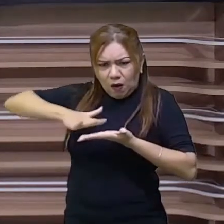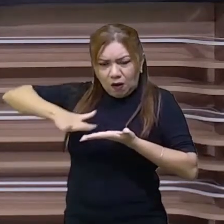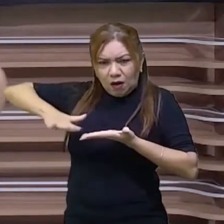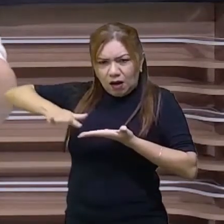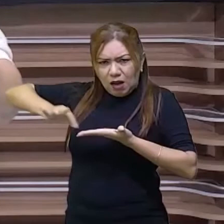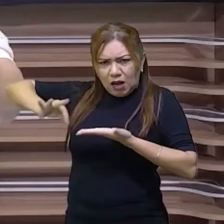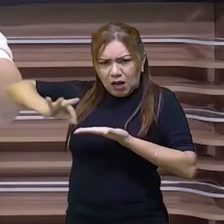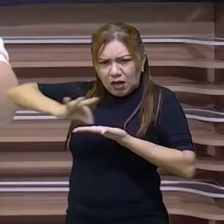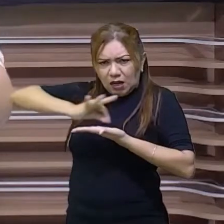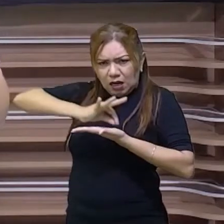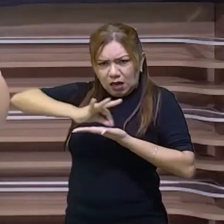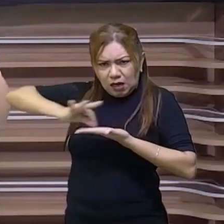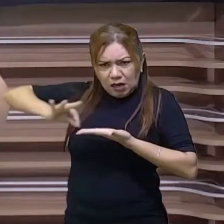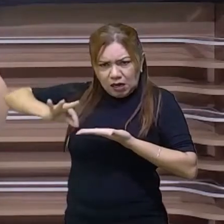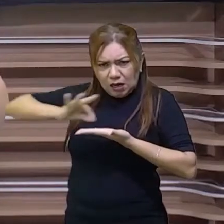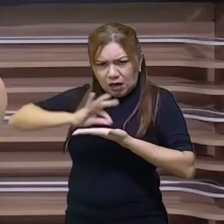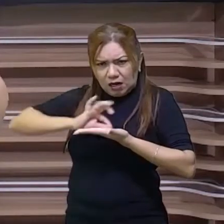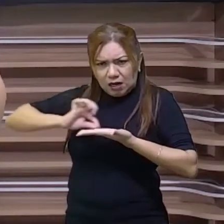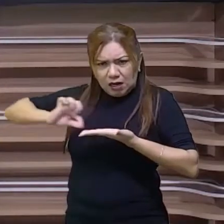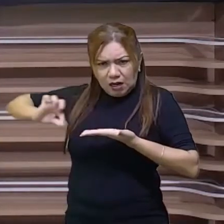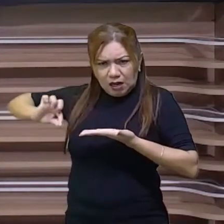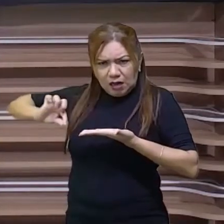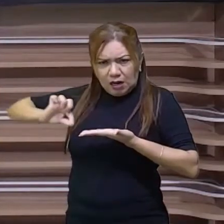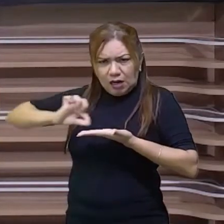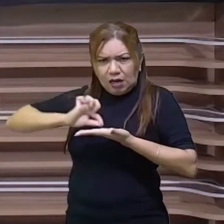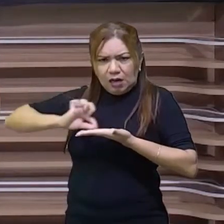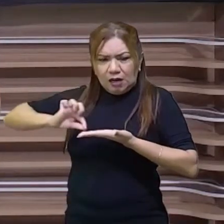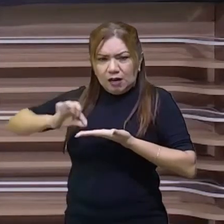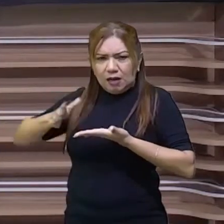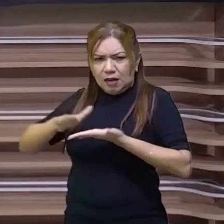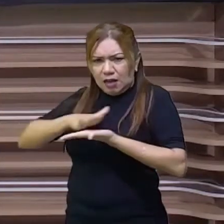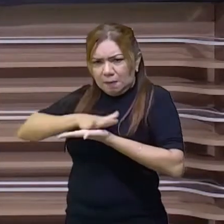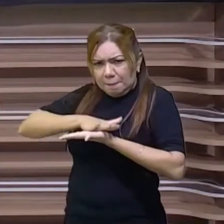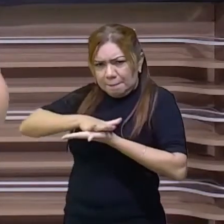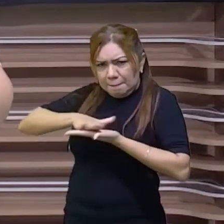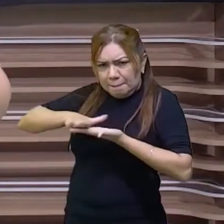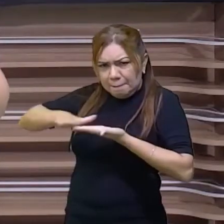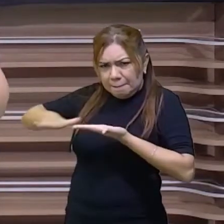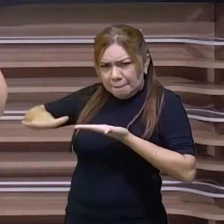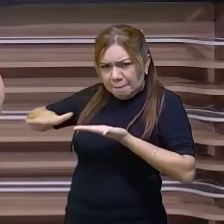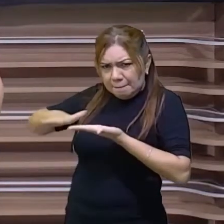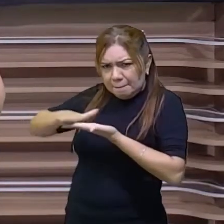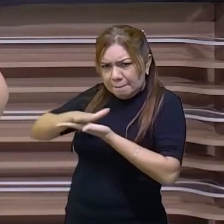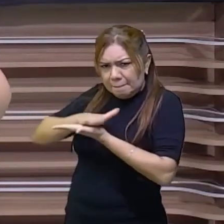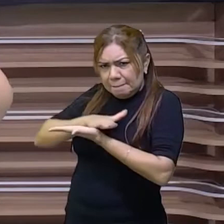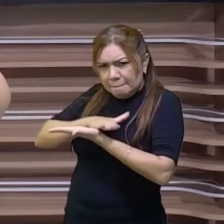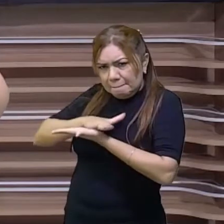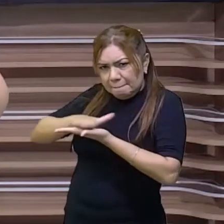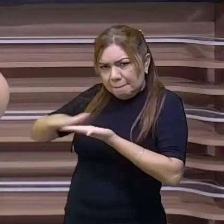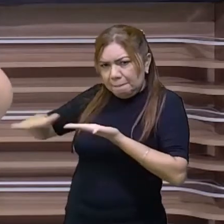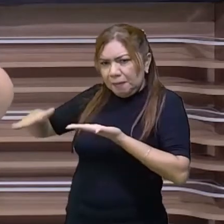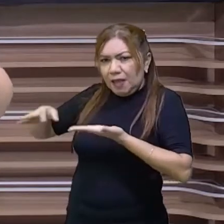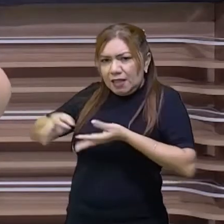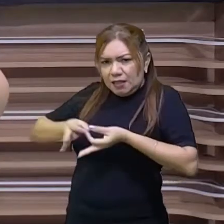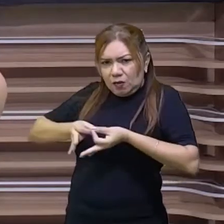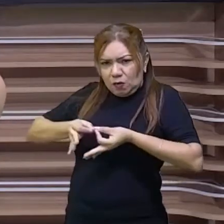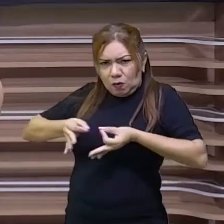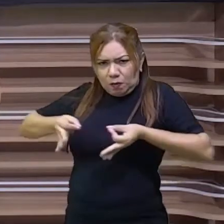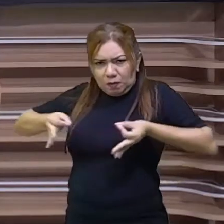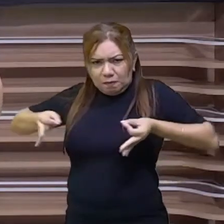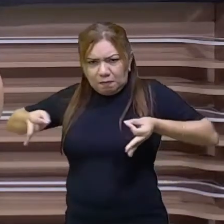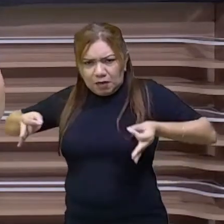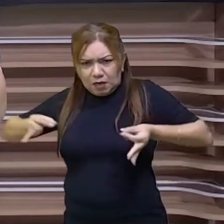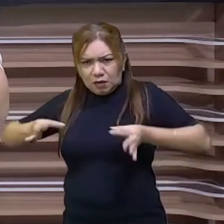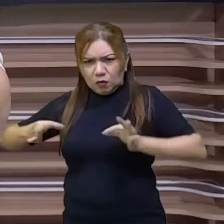quer deixar em duas dimensões eu mostrei aqui ó está plano Ok eu tenho comprimento eu tenho a